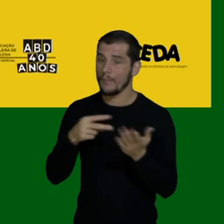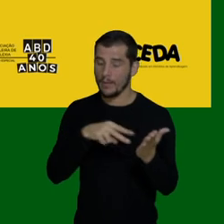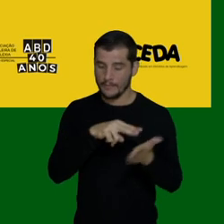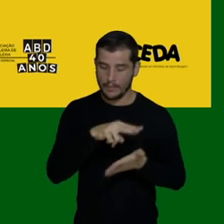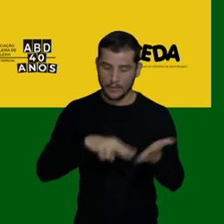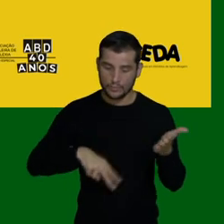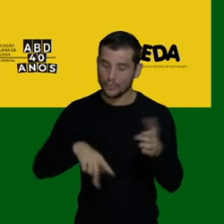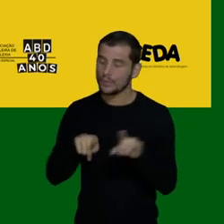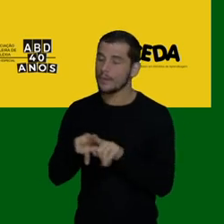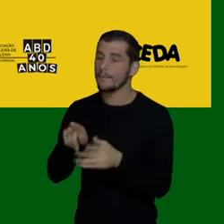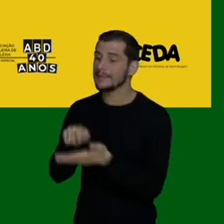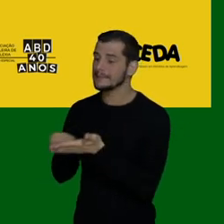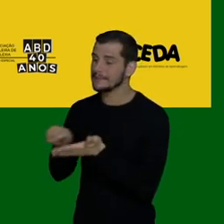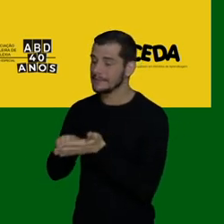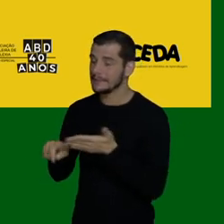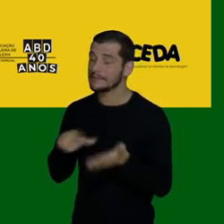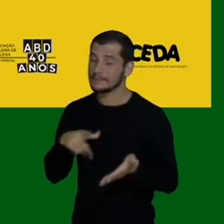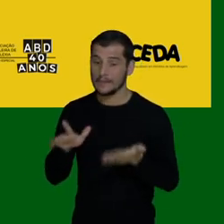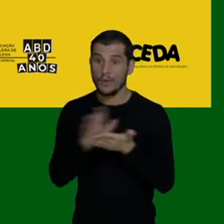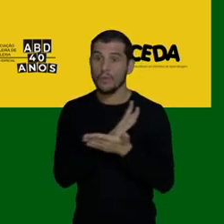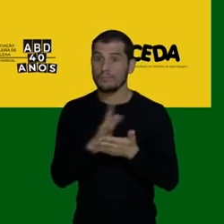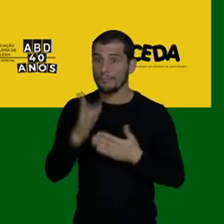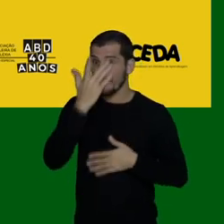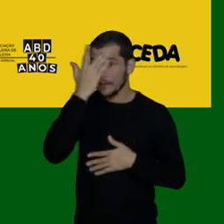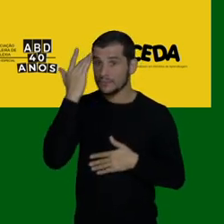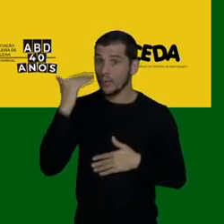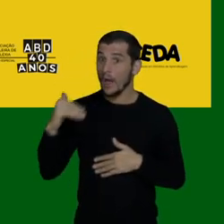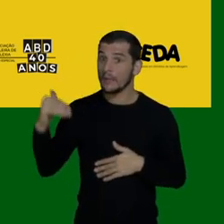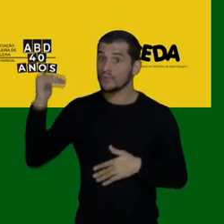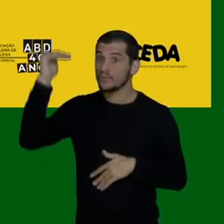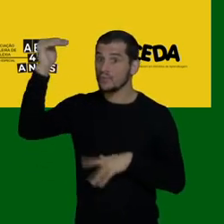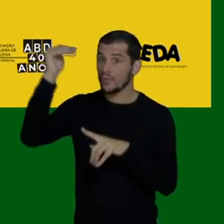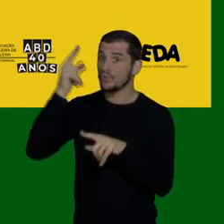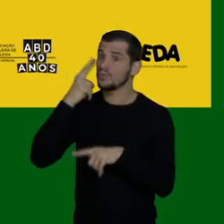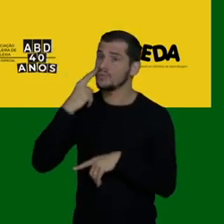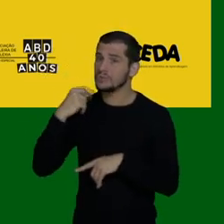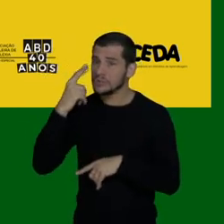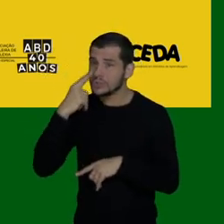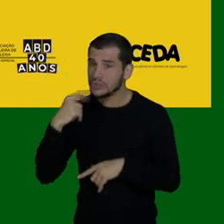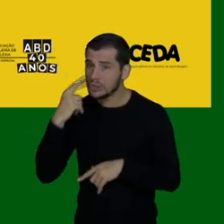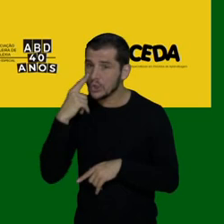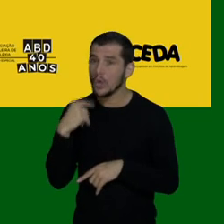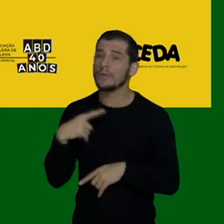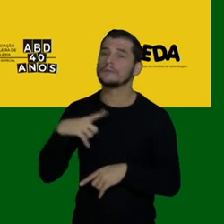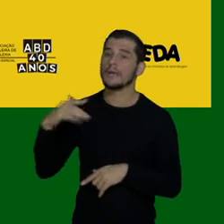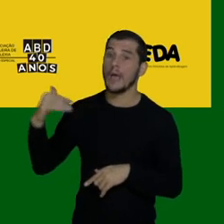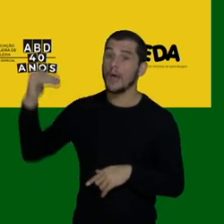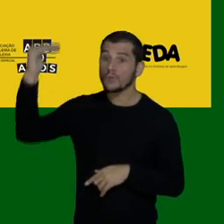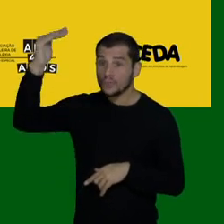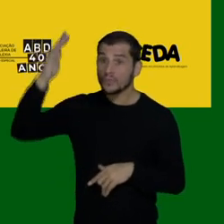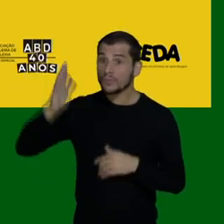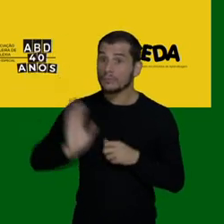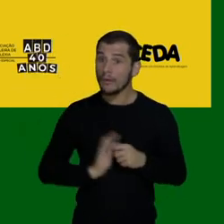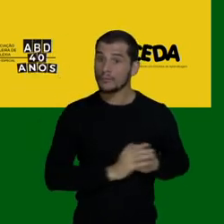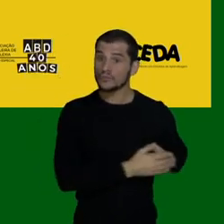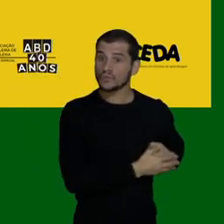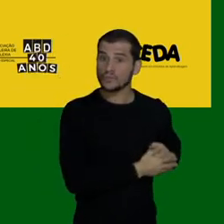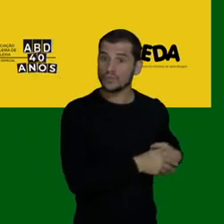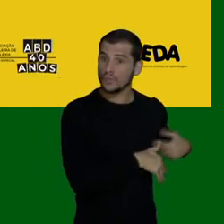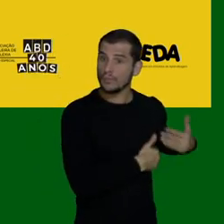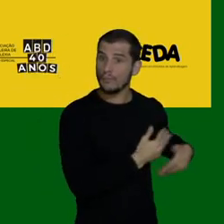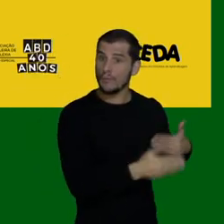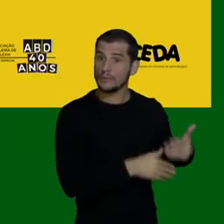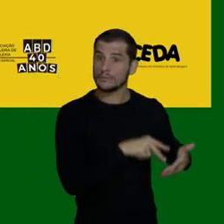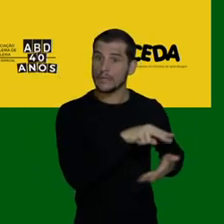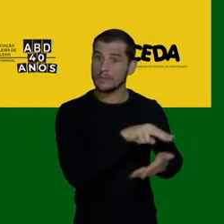adulto que chora na sala tem adulto que esconde o que ele tá fazendo para eu não ver né e o processo da Leitura é o